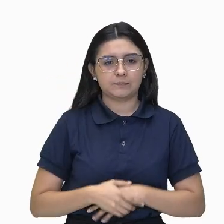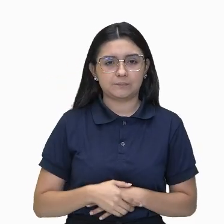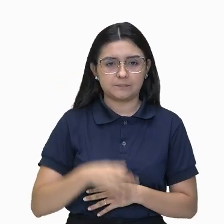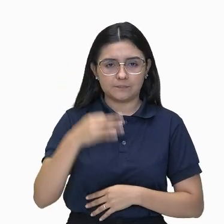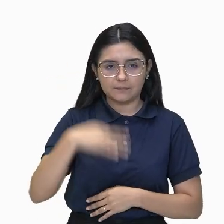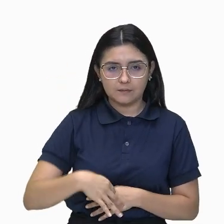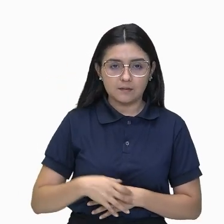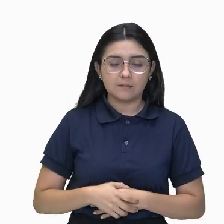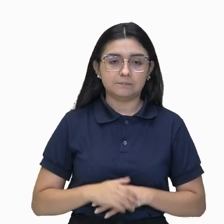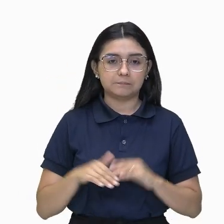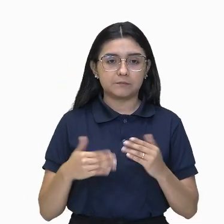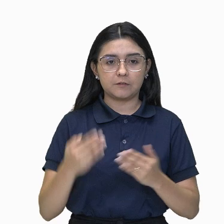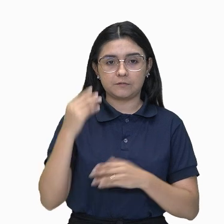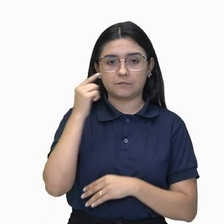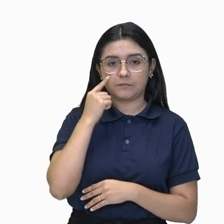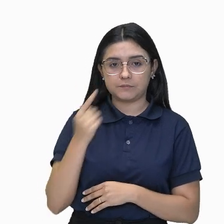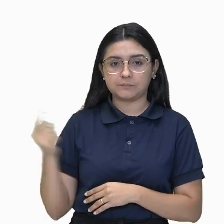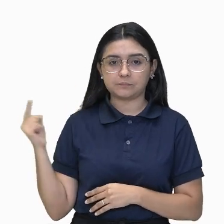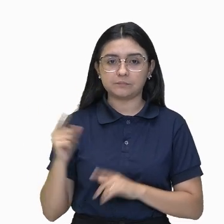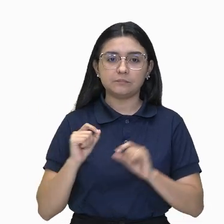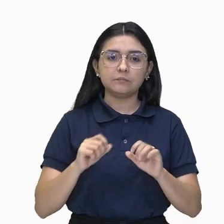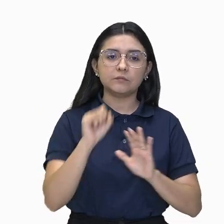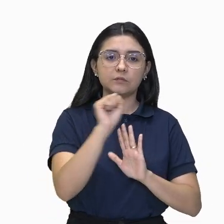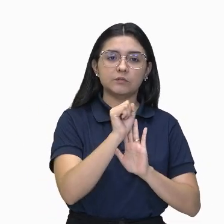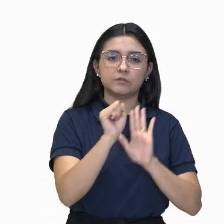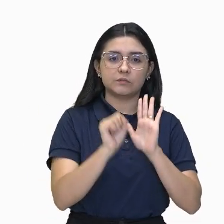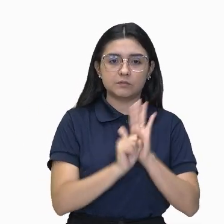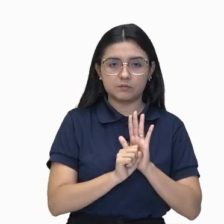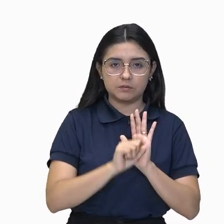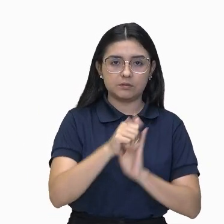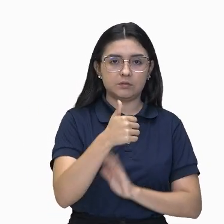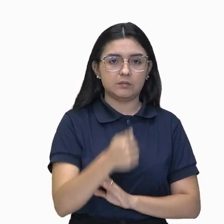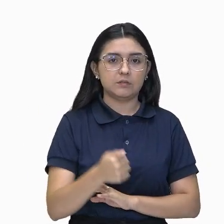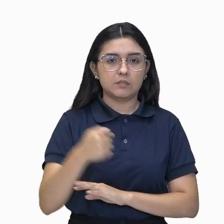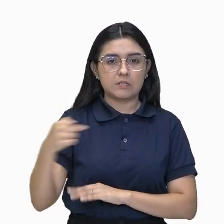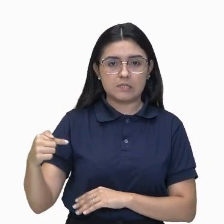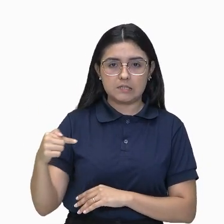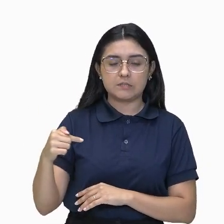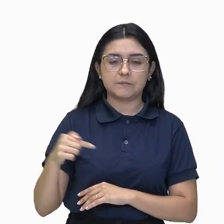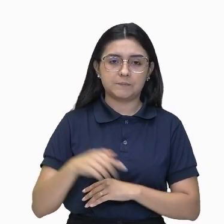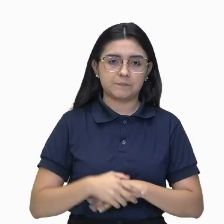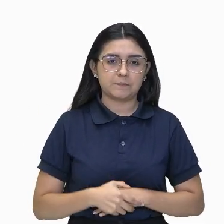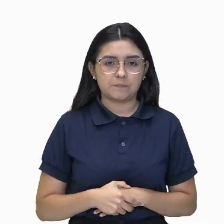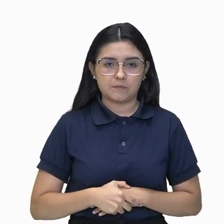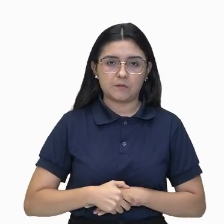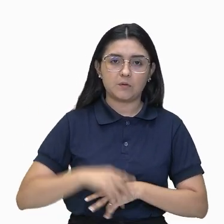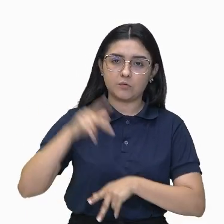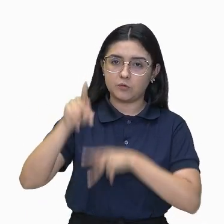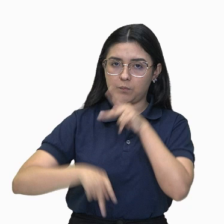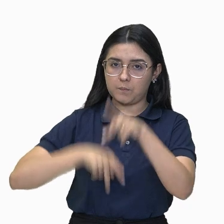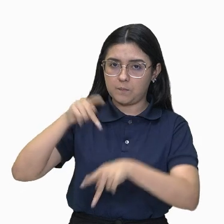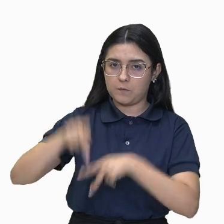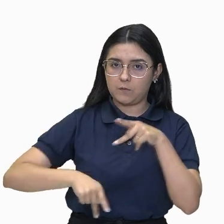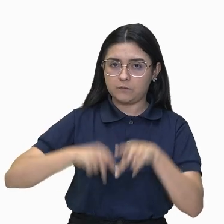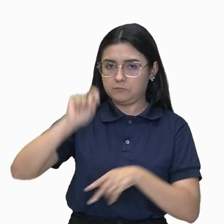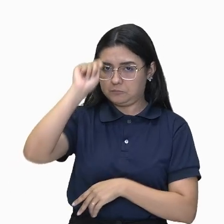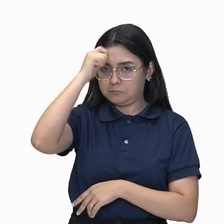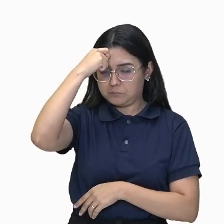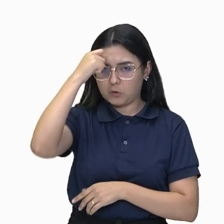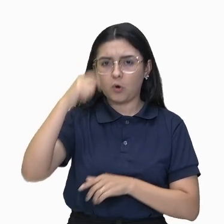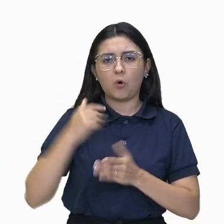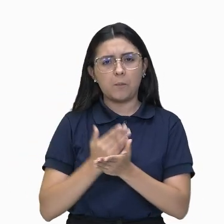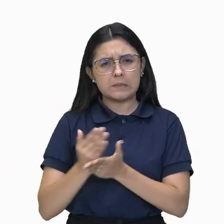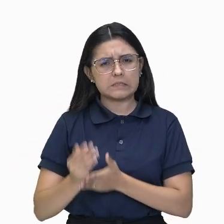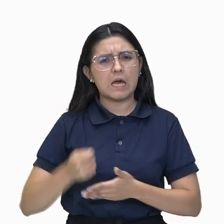então? Vejam lá, já no século XVII, os próprios negros dão início à luta pela